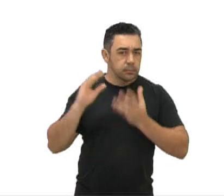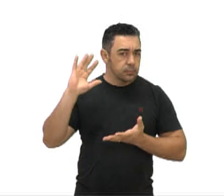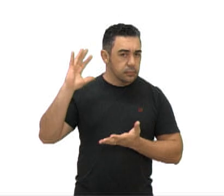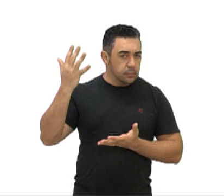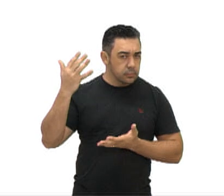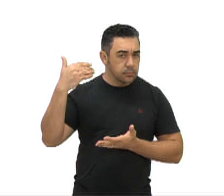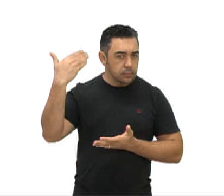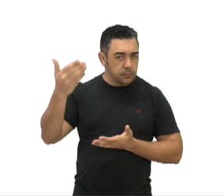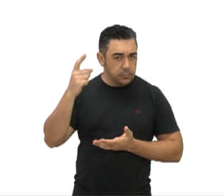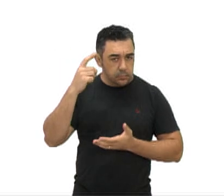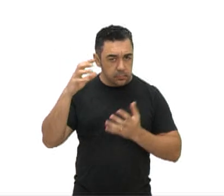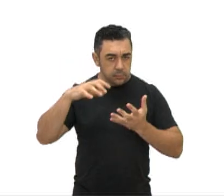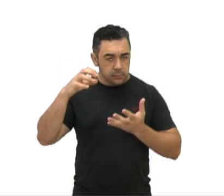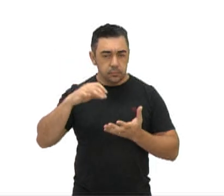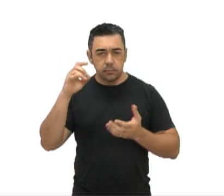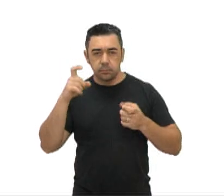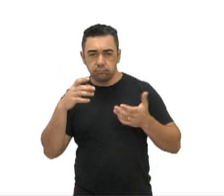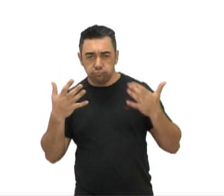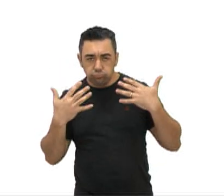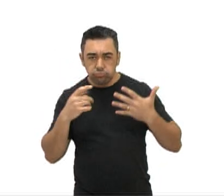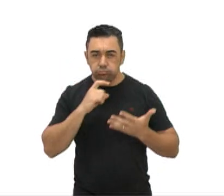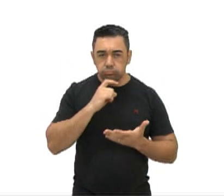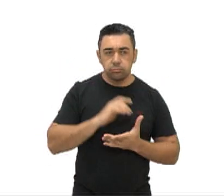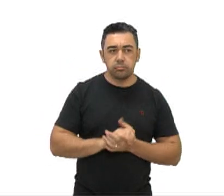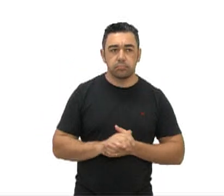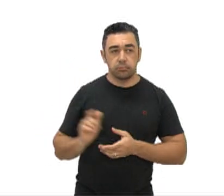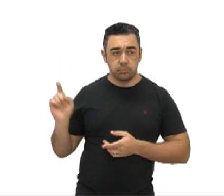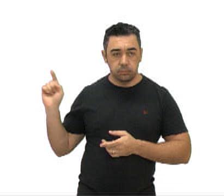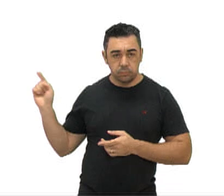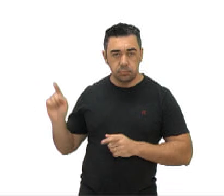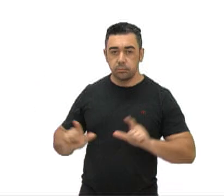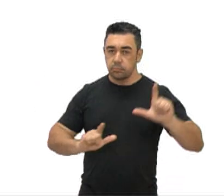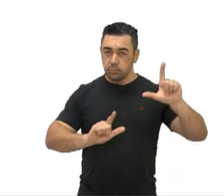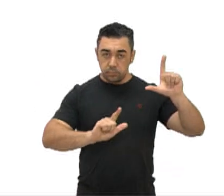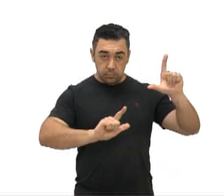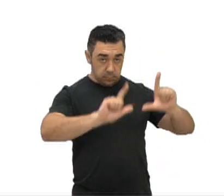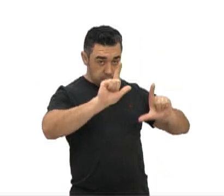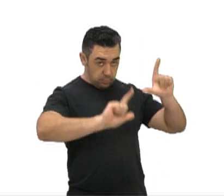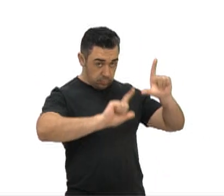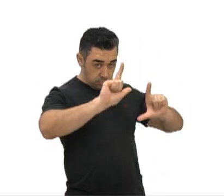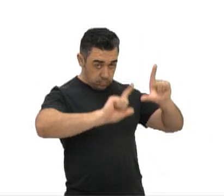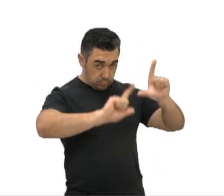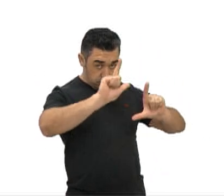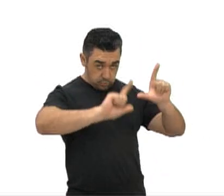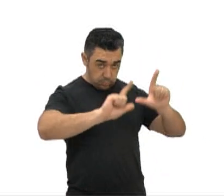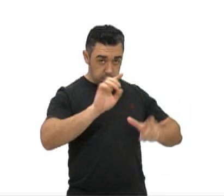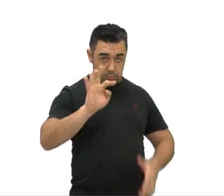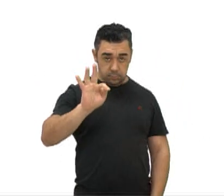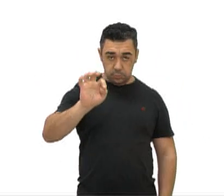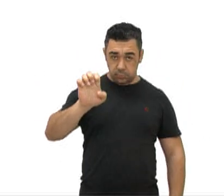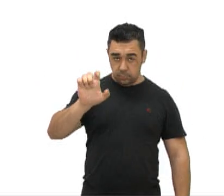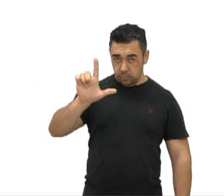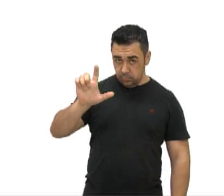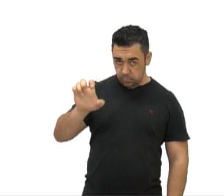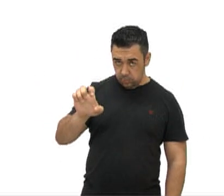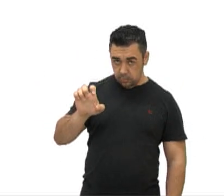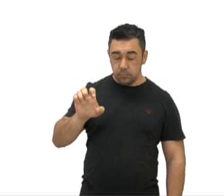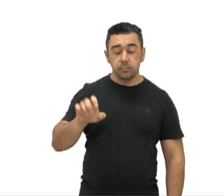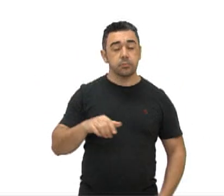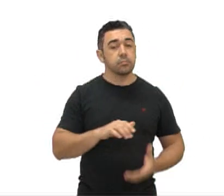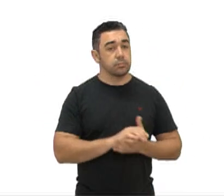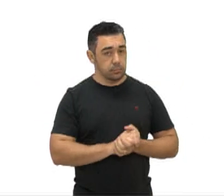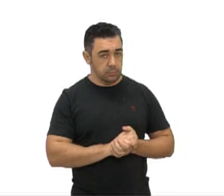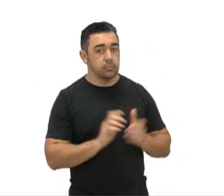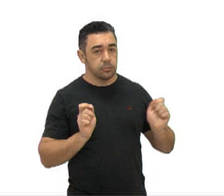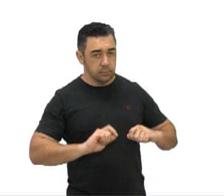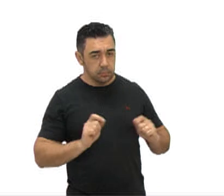Bueno, podemos decir que em la tele, ou seja, na televisão, a gente encontra esse tipo de previsão